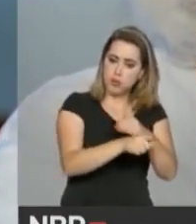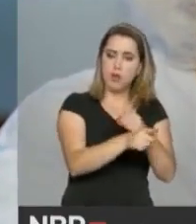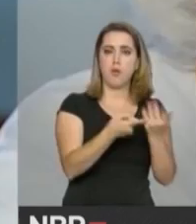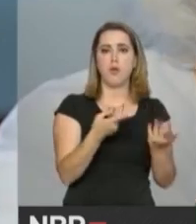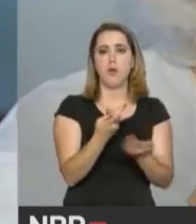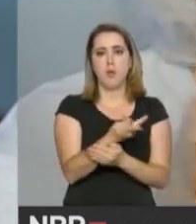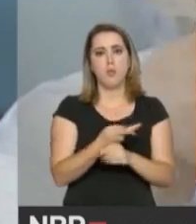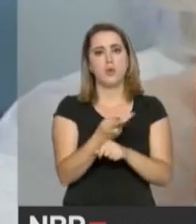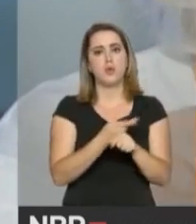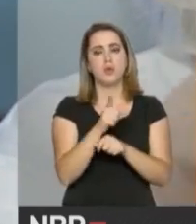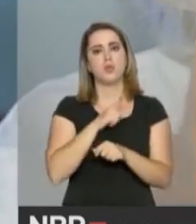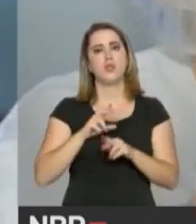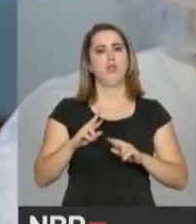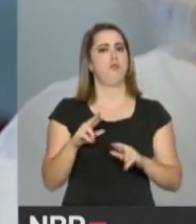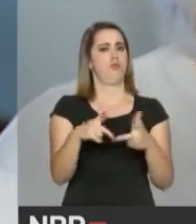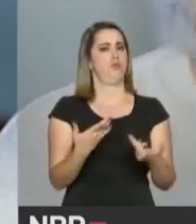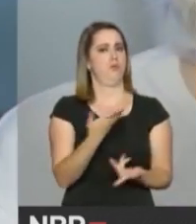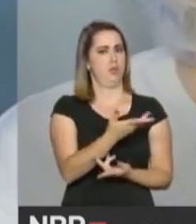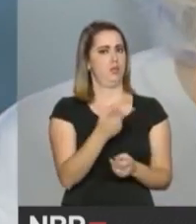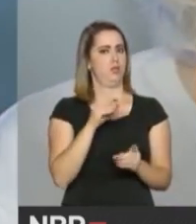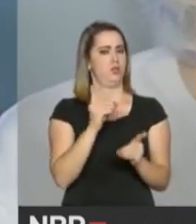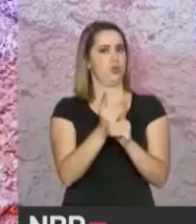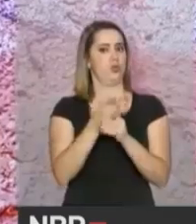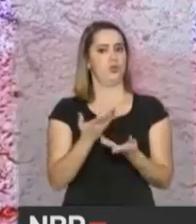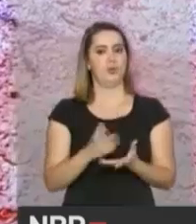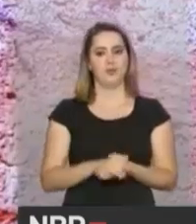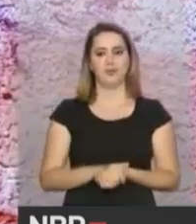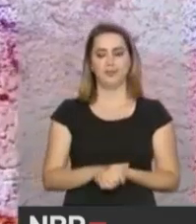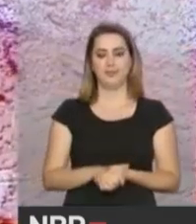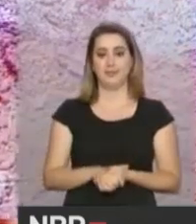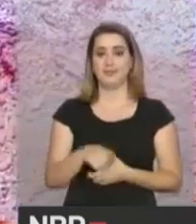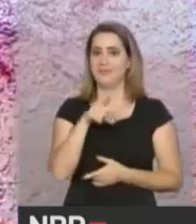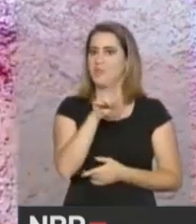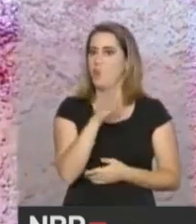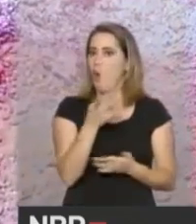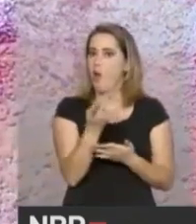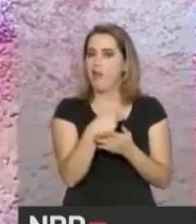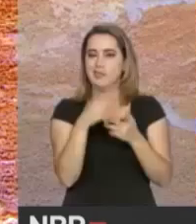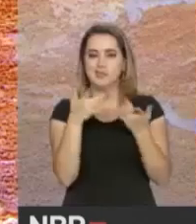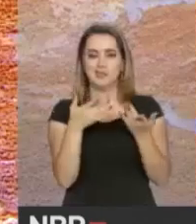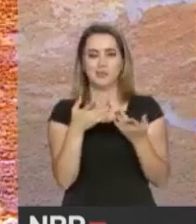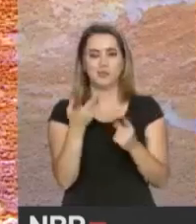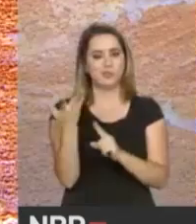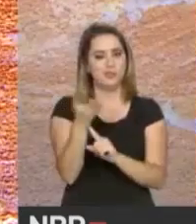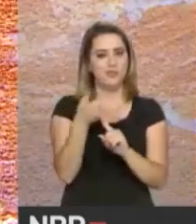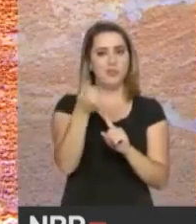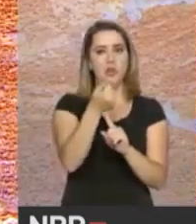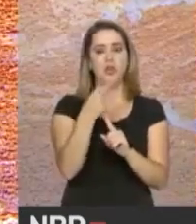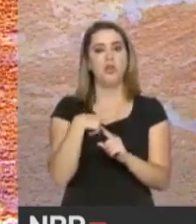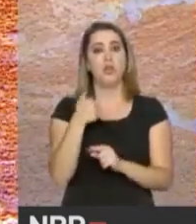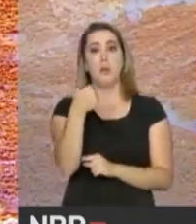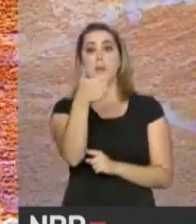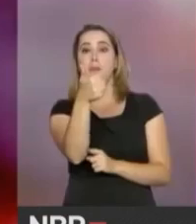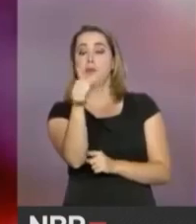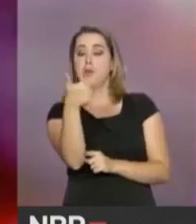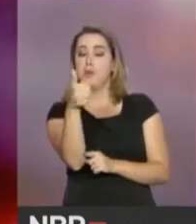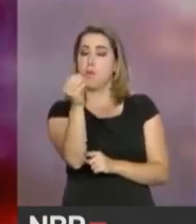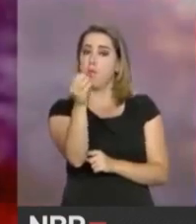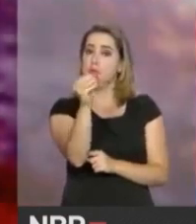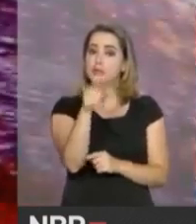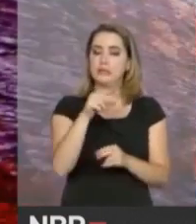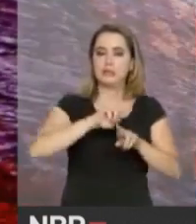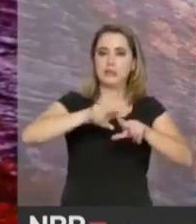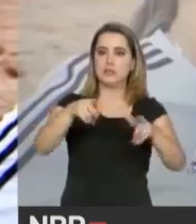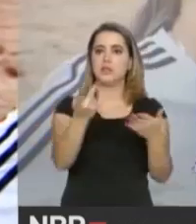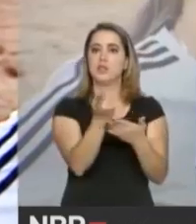porque alguma coisa diferente você está descobrindo. Só de arte rupestre são mais de 1.100 pinturas no Boqueirão da